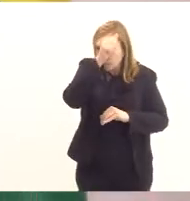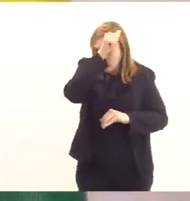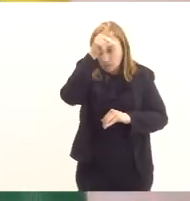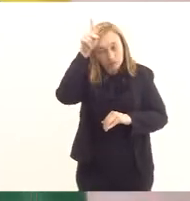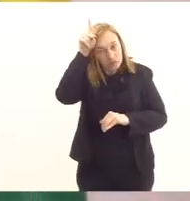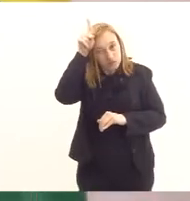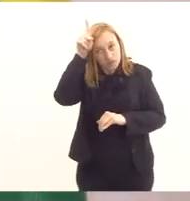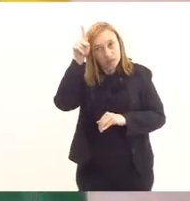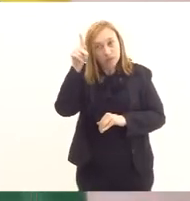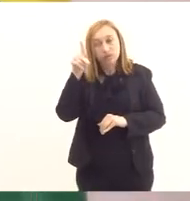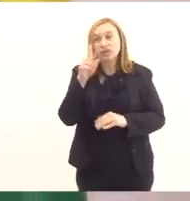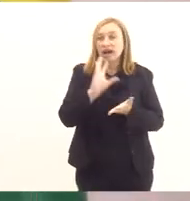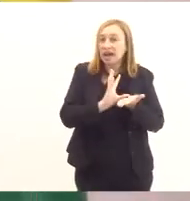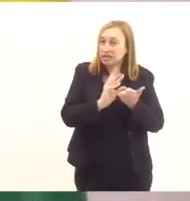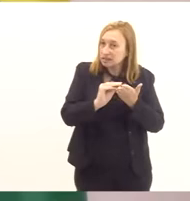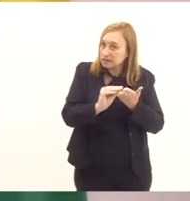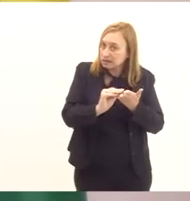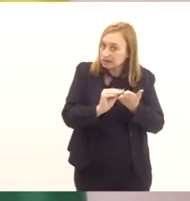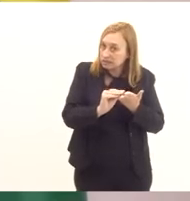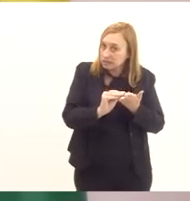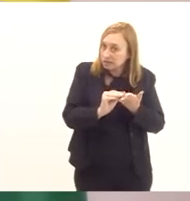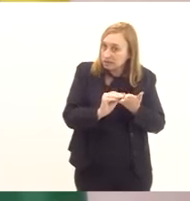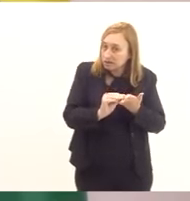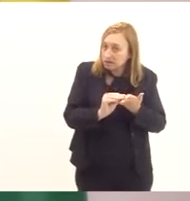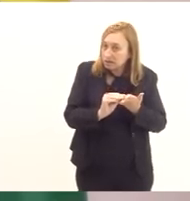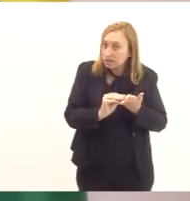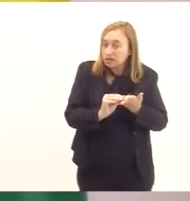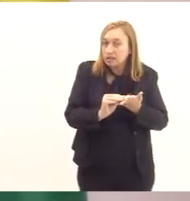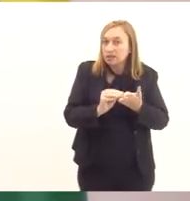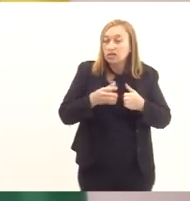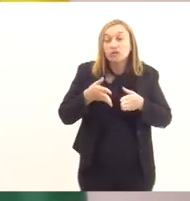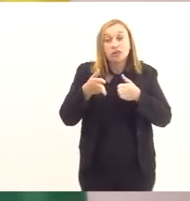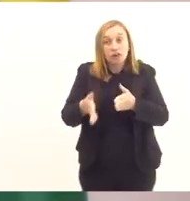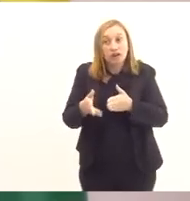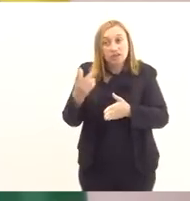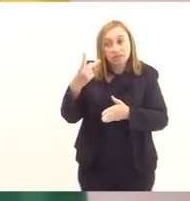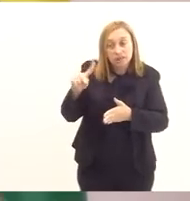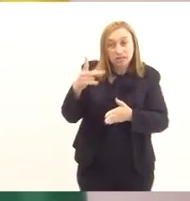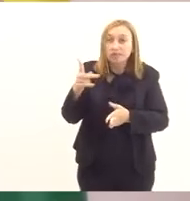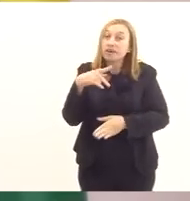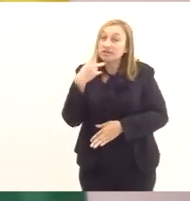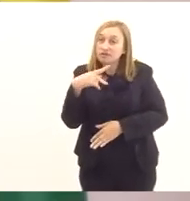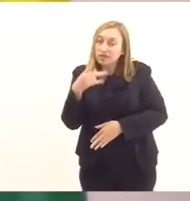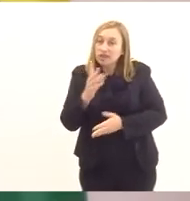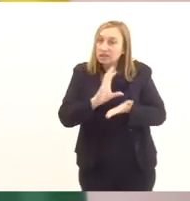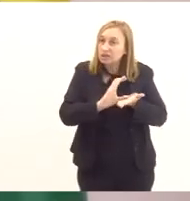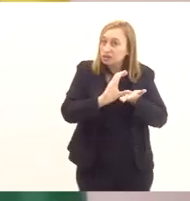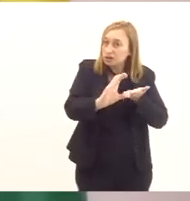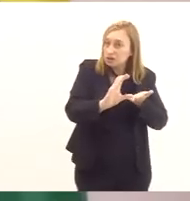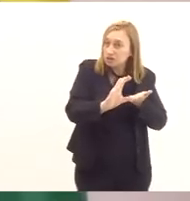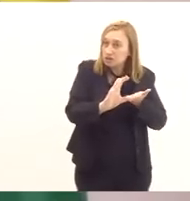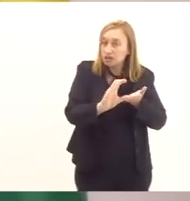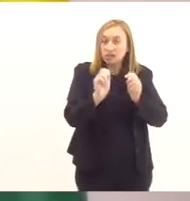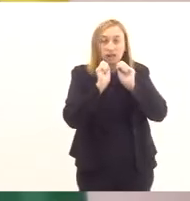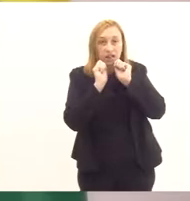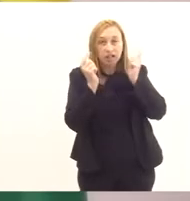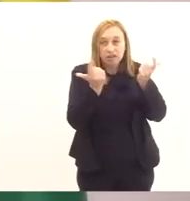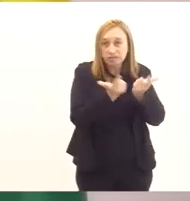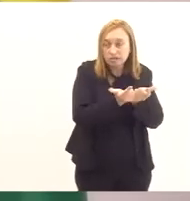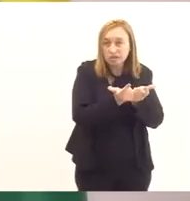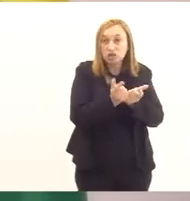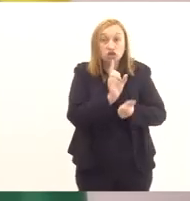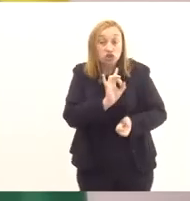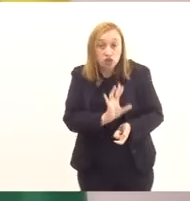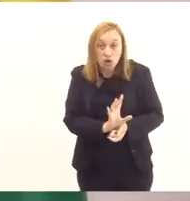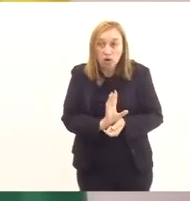e fruto da ata específico No caso dele para falar dos recursos da Assembleia Legislativa